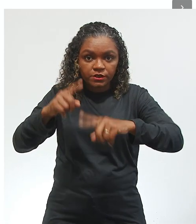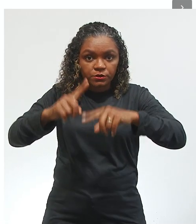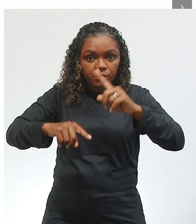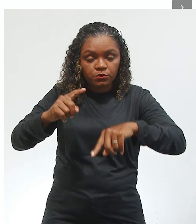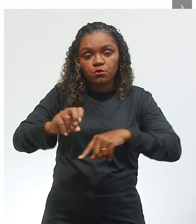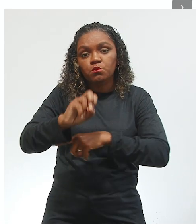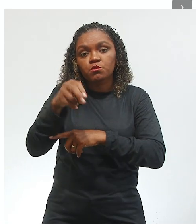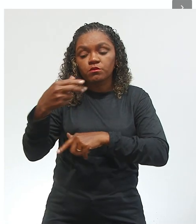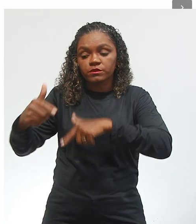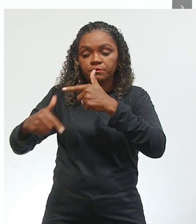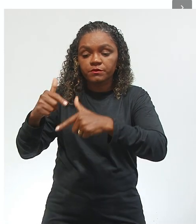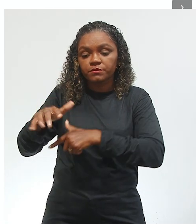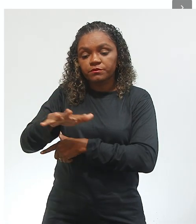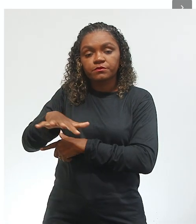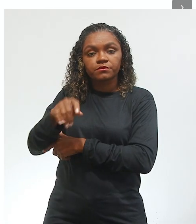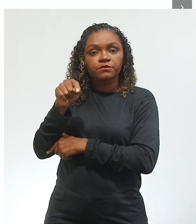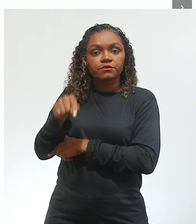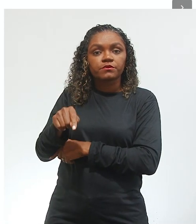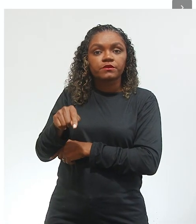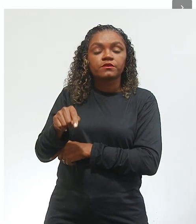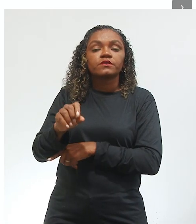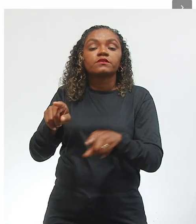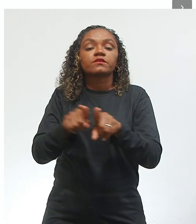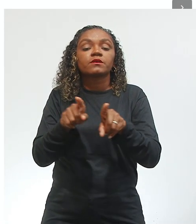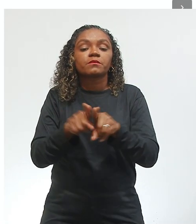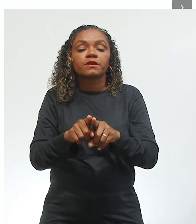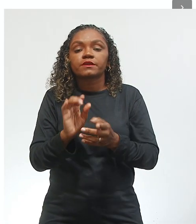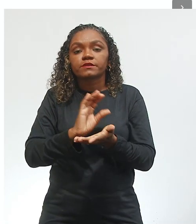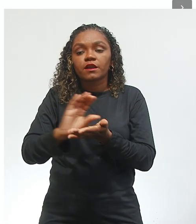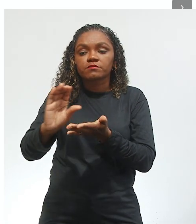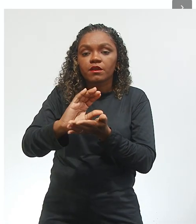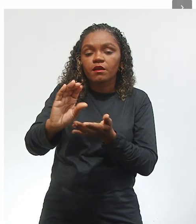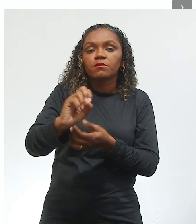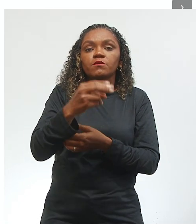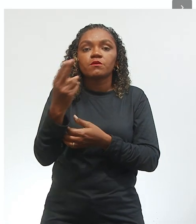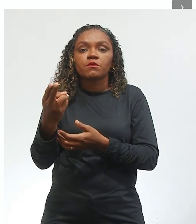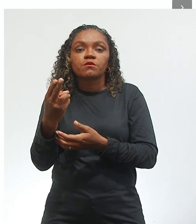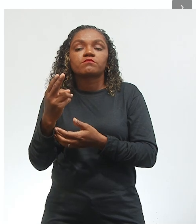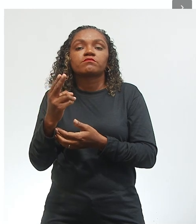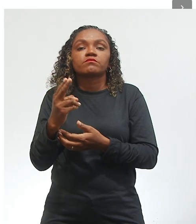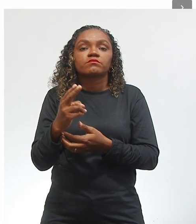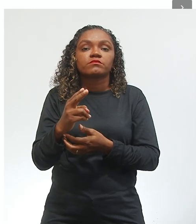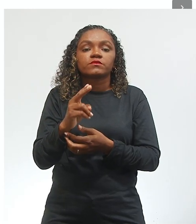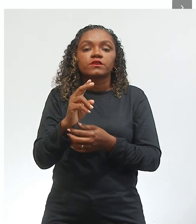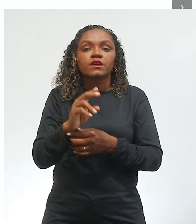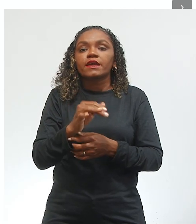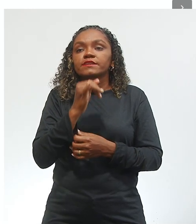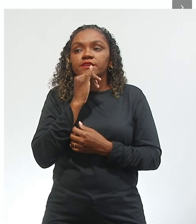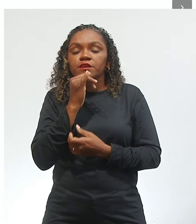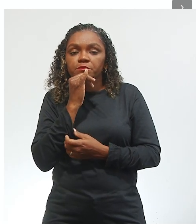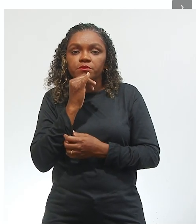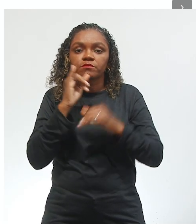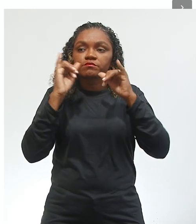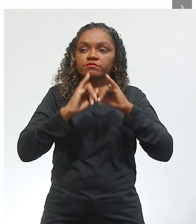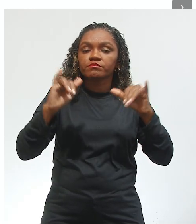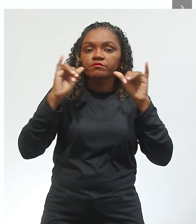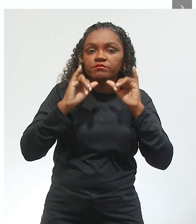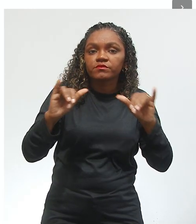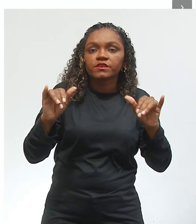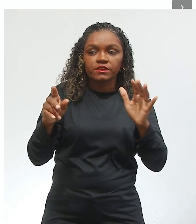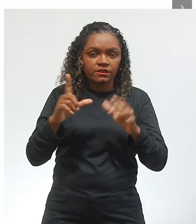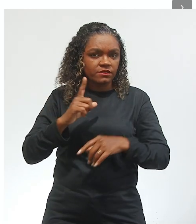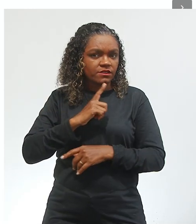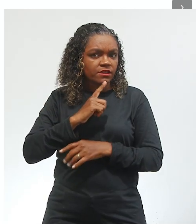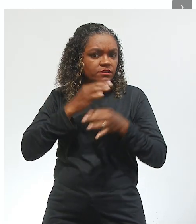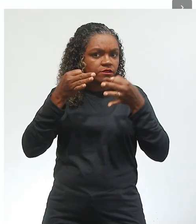do próprio produto ou serviço, né? E uma análise da distribuição, ou seja, os canais de atendimento, eles são suficientes, estão